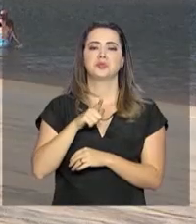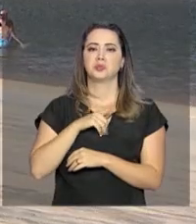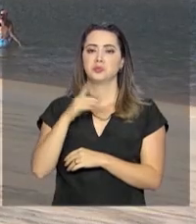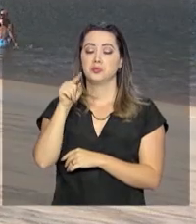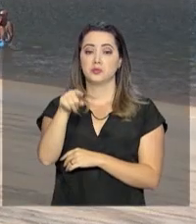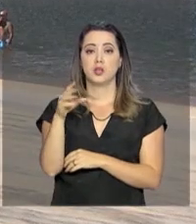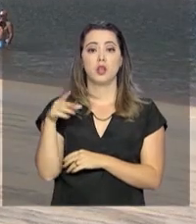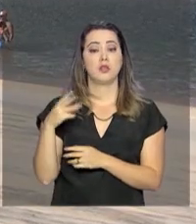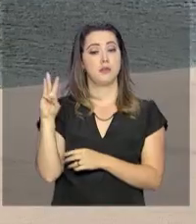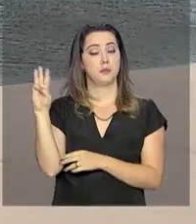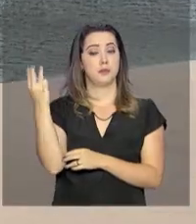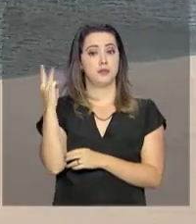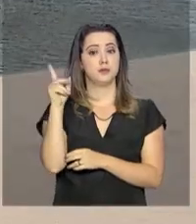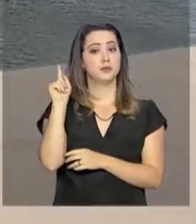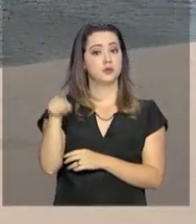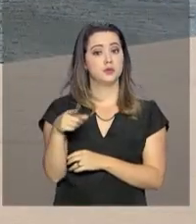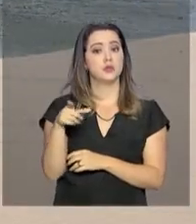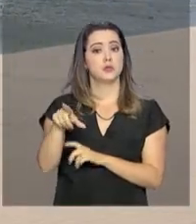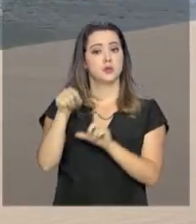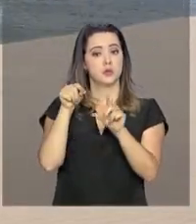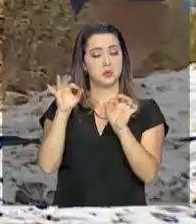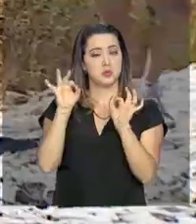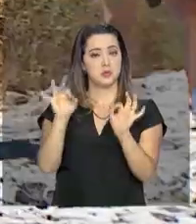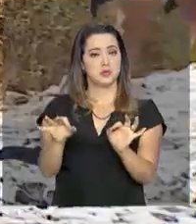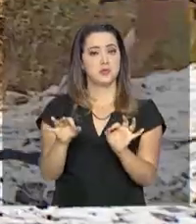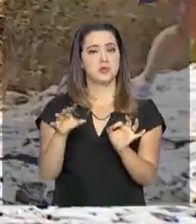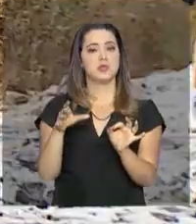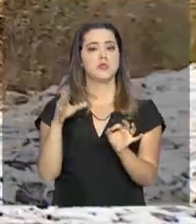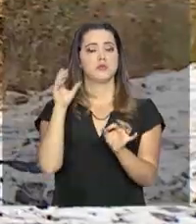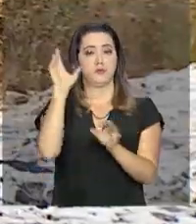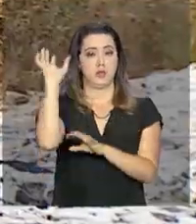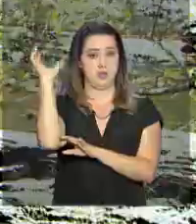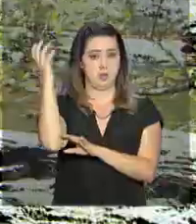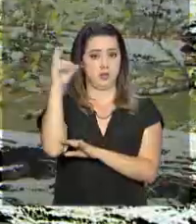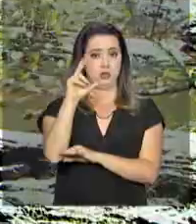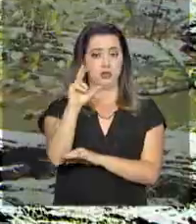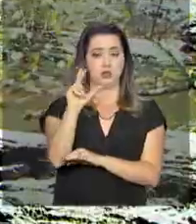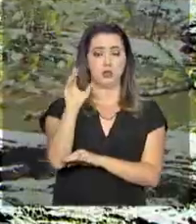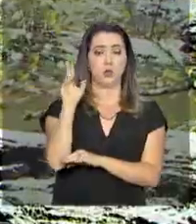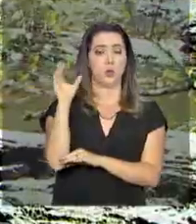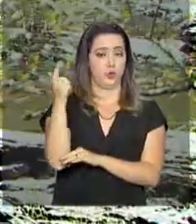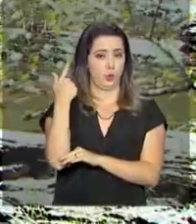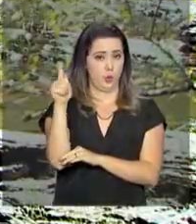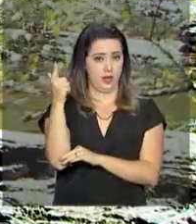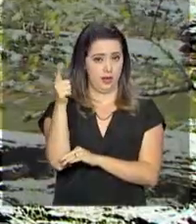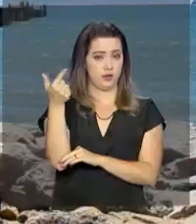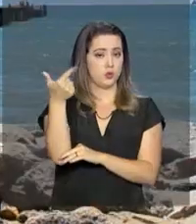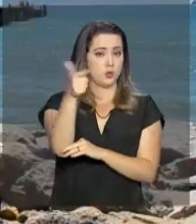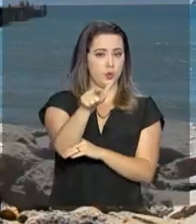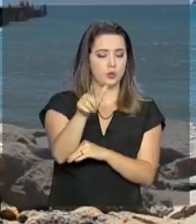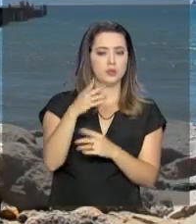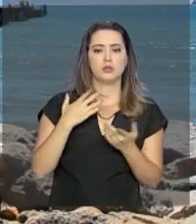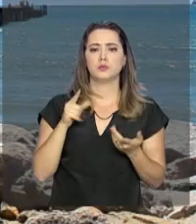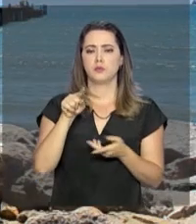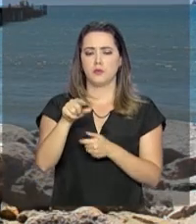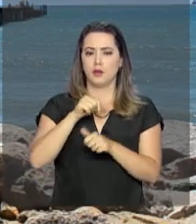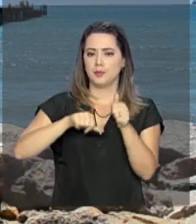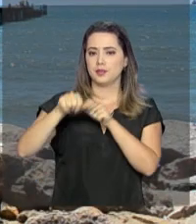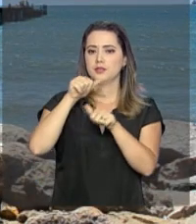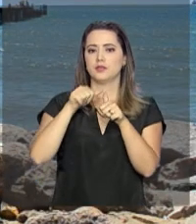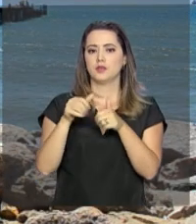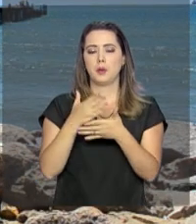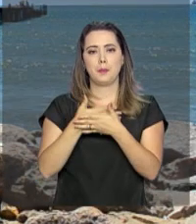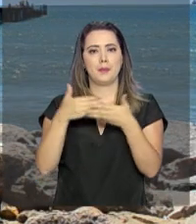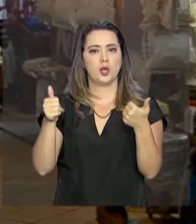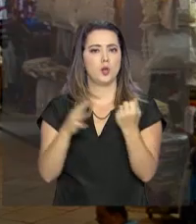lençóis maranhenses é uma boa pedida chapada dos veadeiros em goiás outra e para tornar a diversão